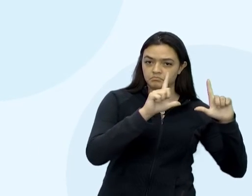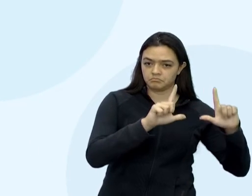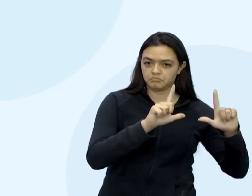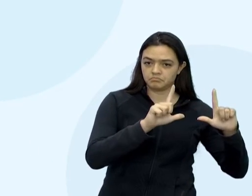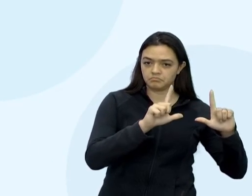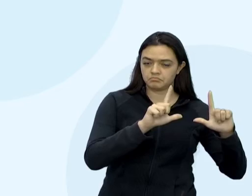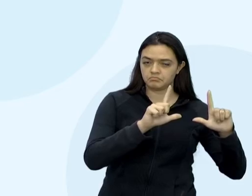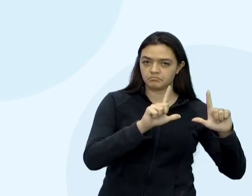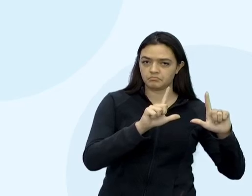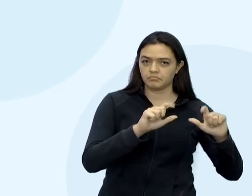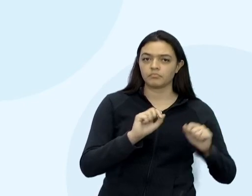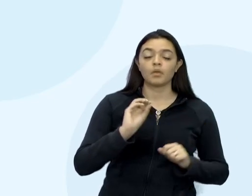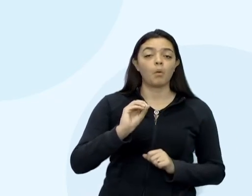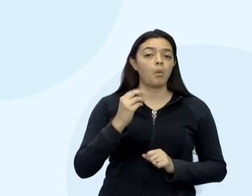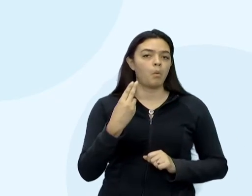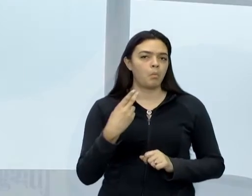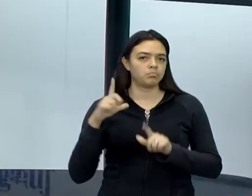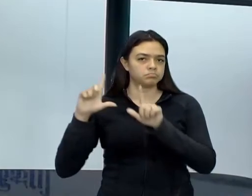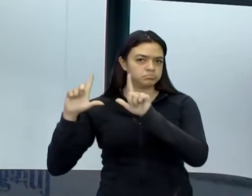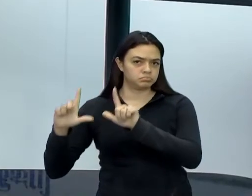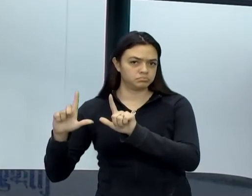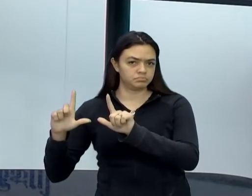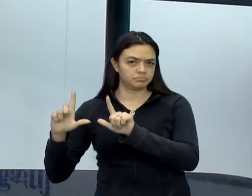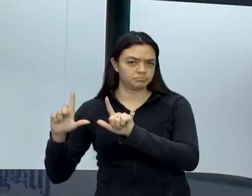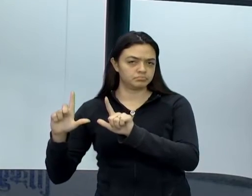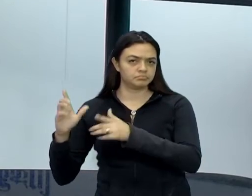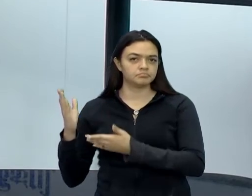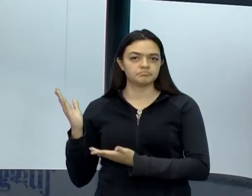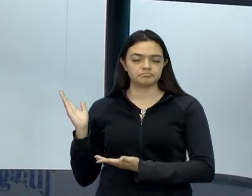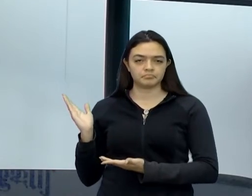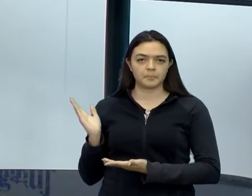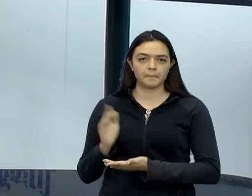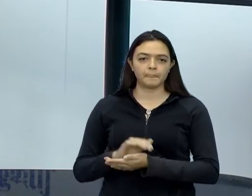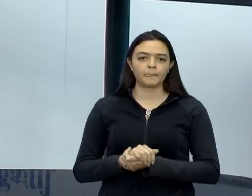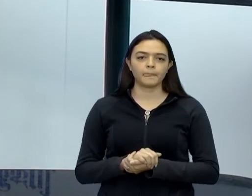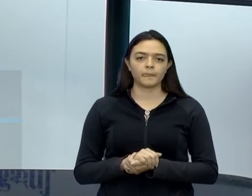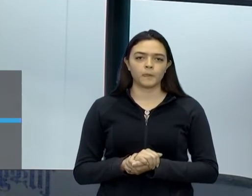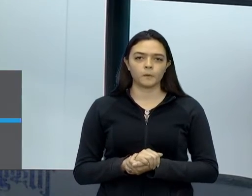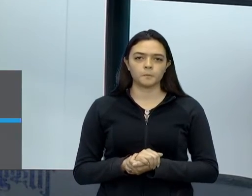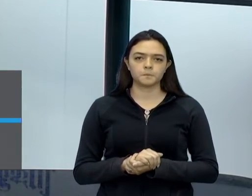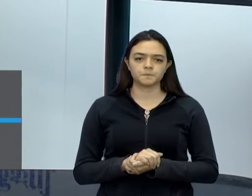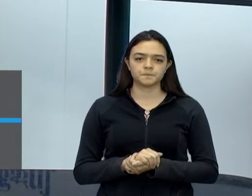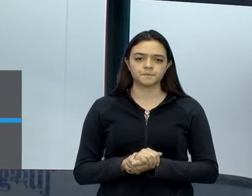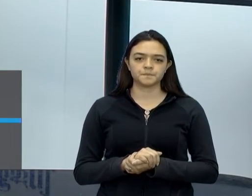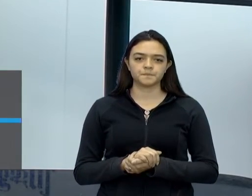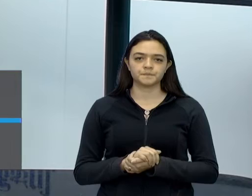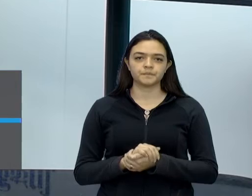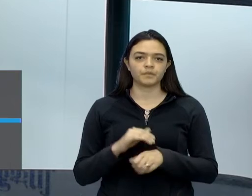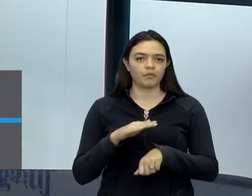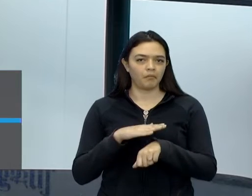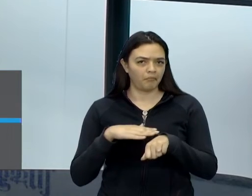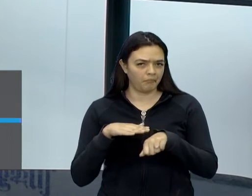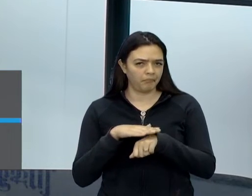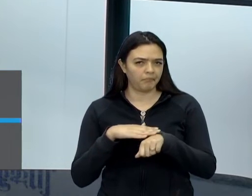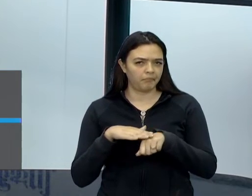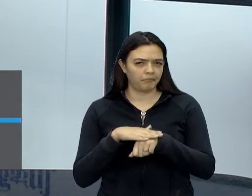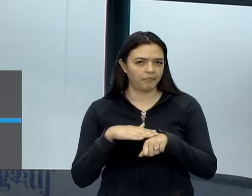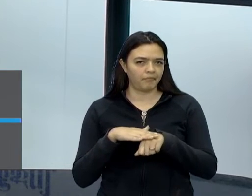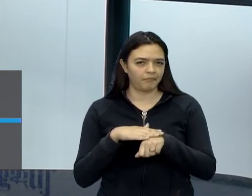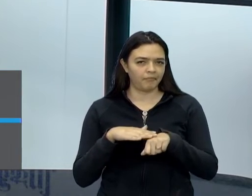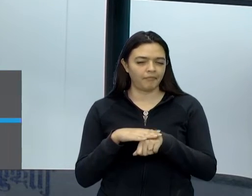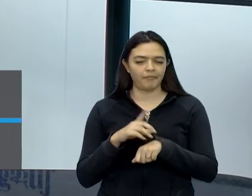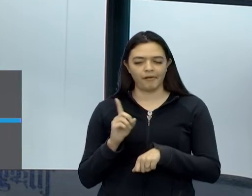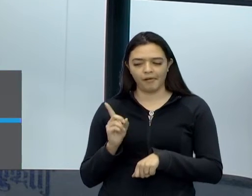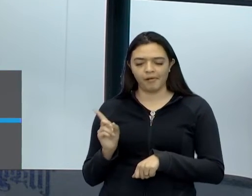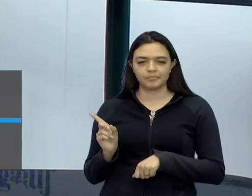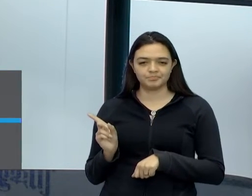direita? Vamos conversar a respeito? Aliás, falando em conversar a respeito, não vai esquecer aqui de conversar a respeito dessa aula,